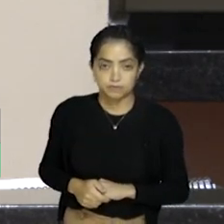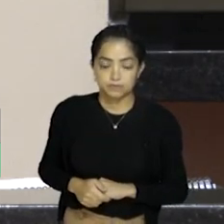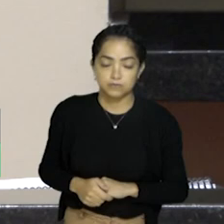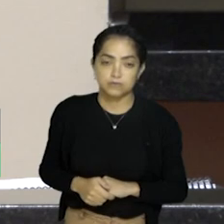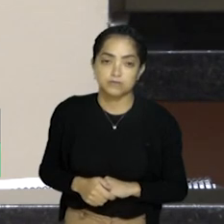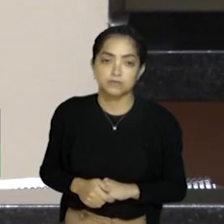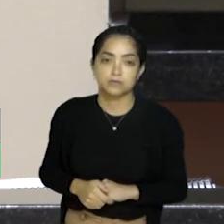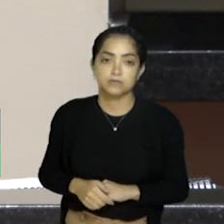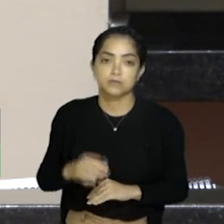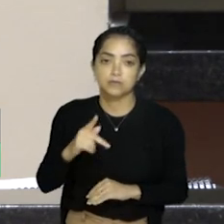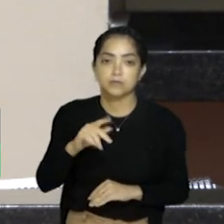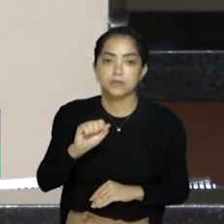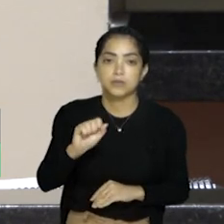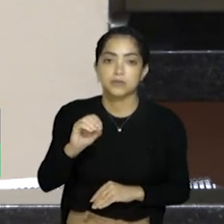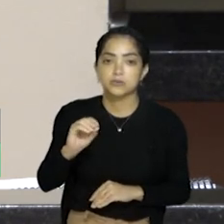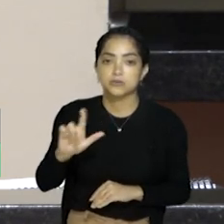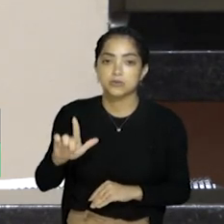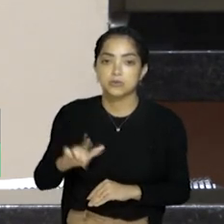PSOL